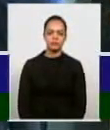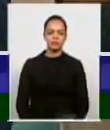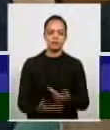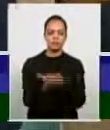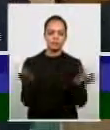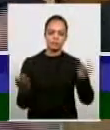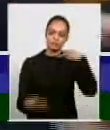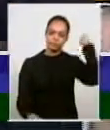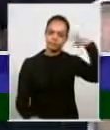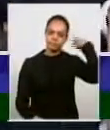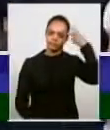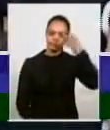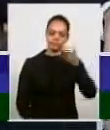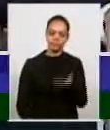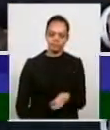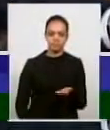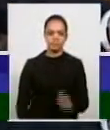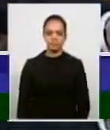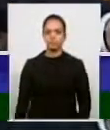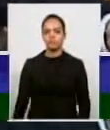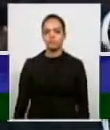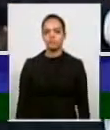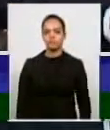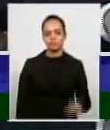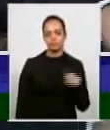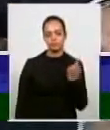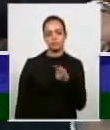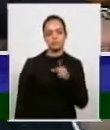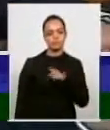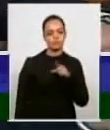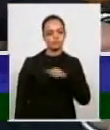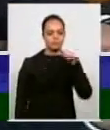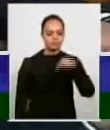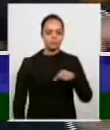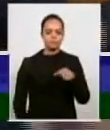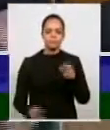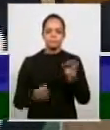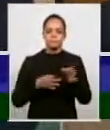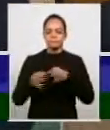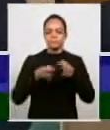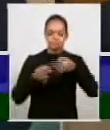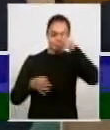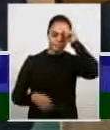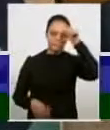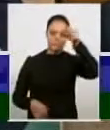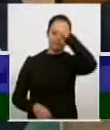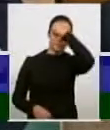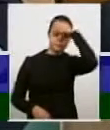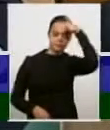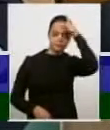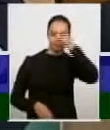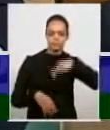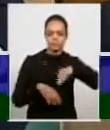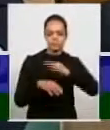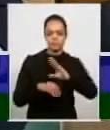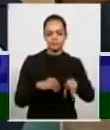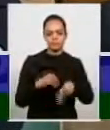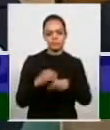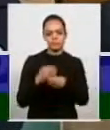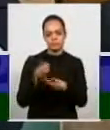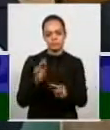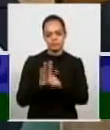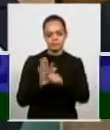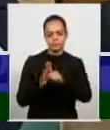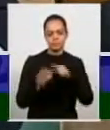Senhores vereadores, nós temos aqui uma matéria de autoria do prefeito municipal que é emenda à